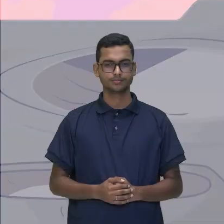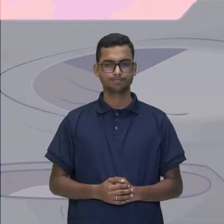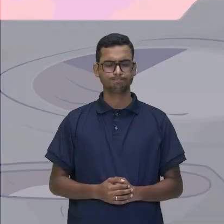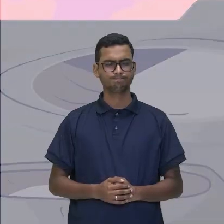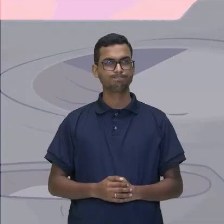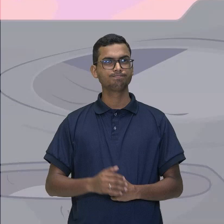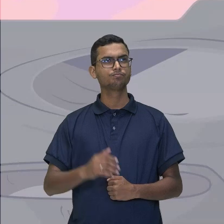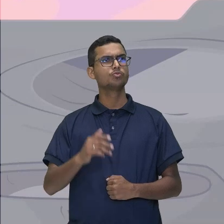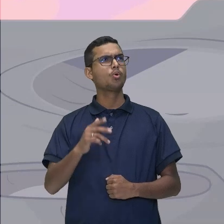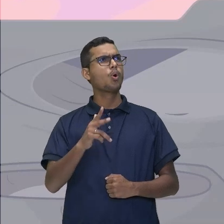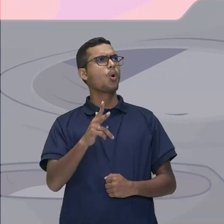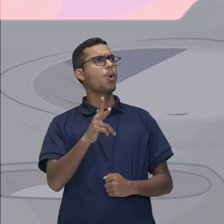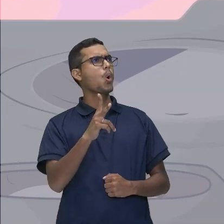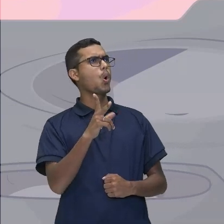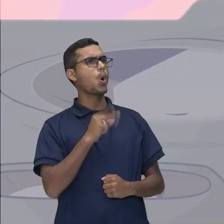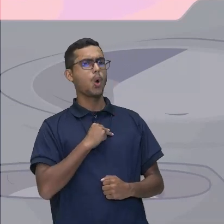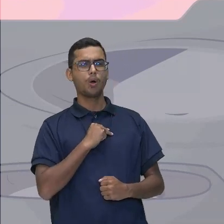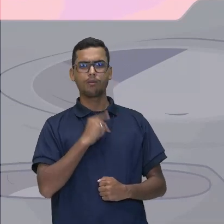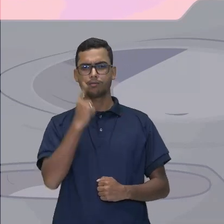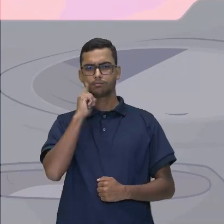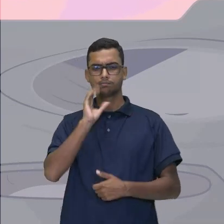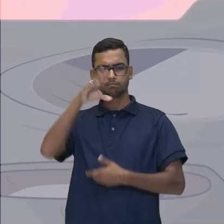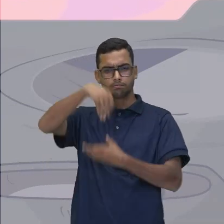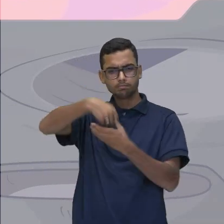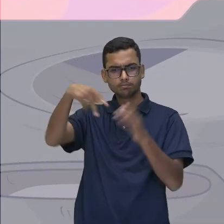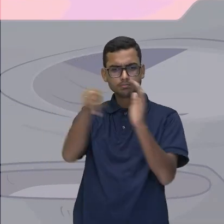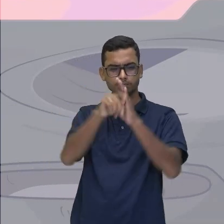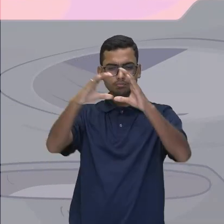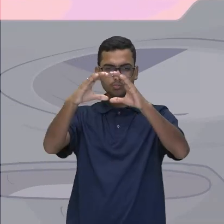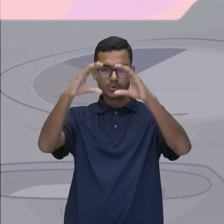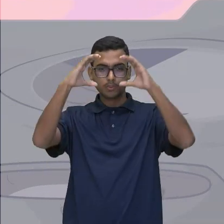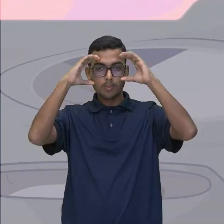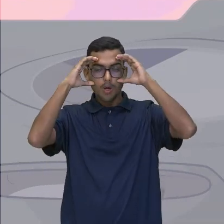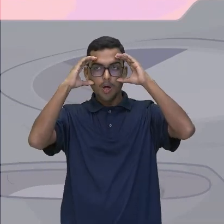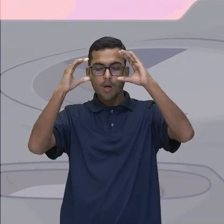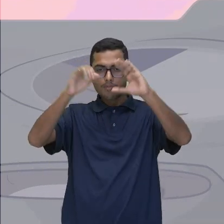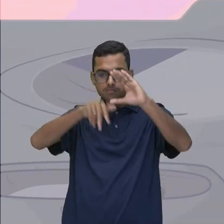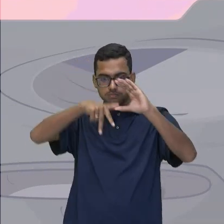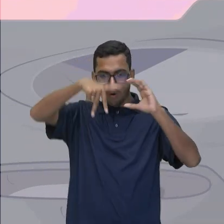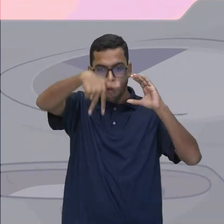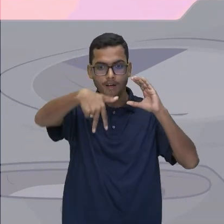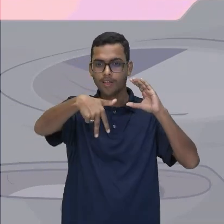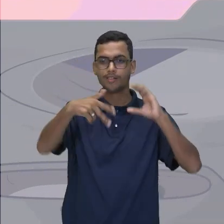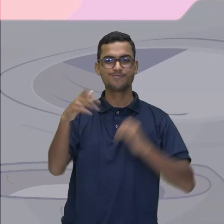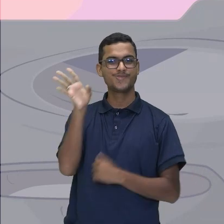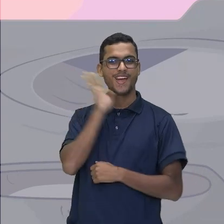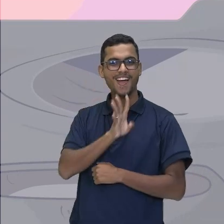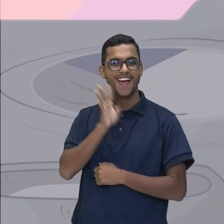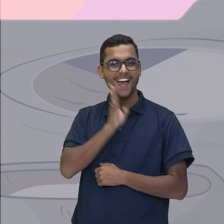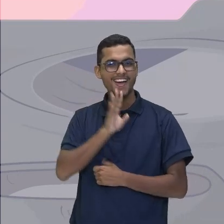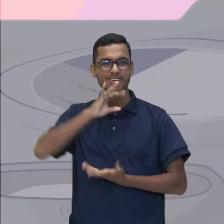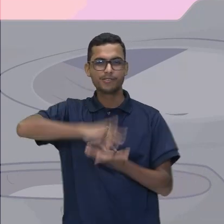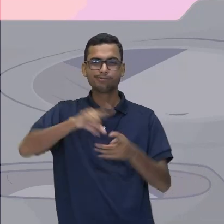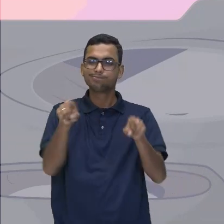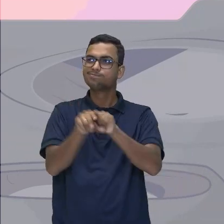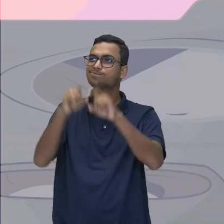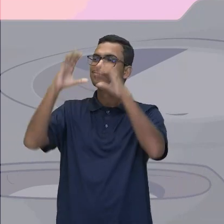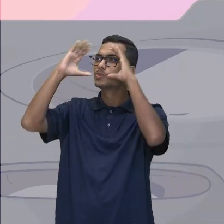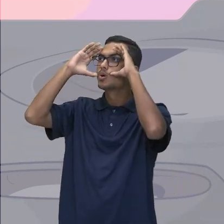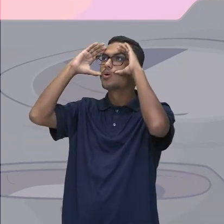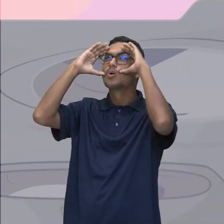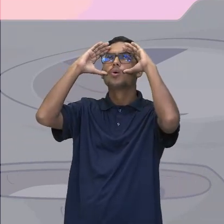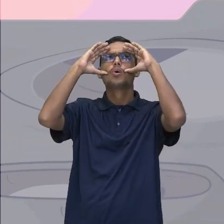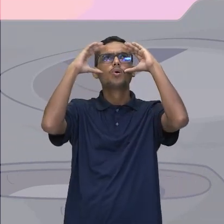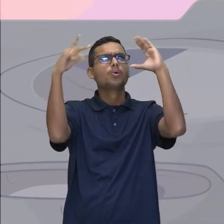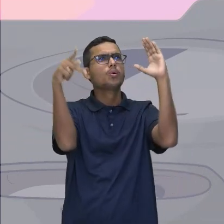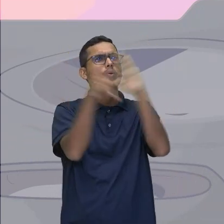Uau! Estou no Metaverse! Gente, que legal! Olha só! Os asteroides,